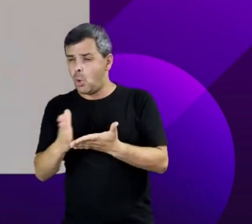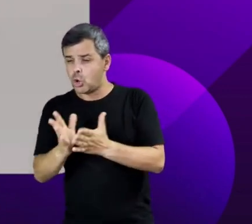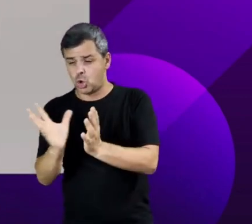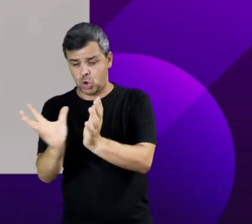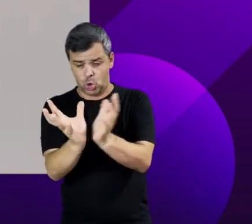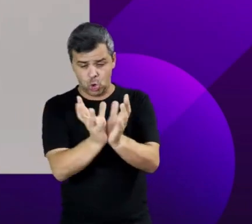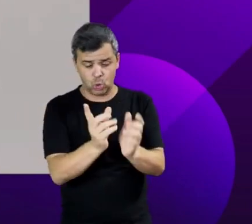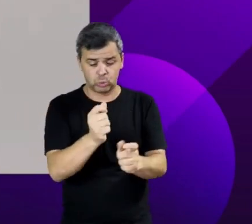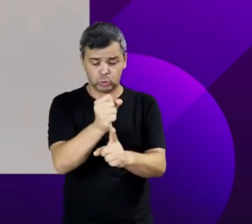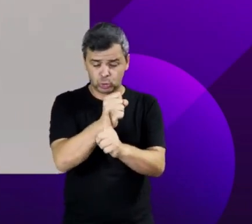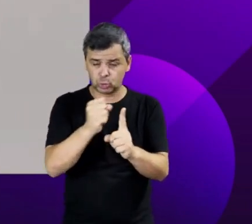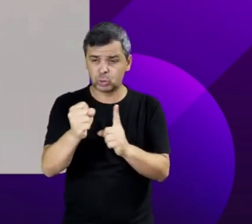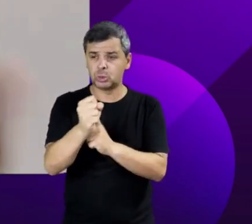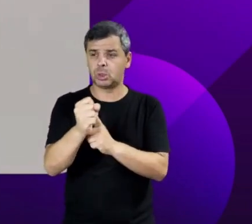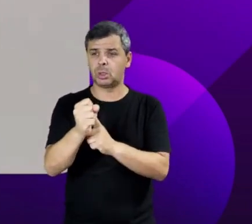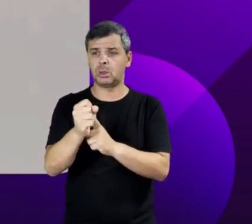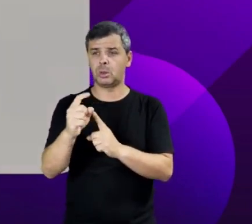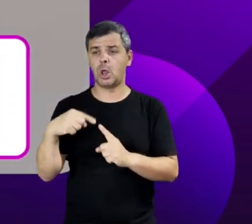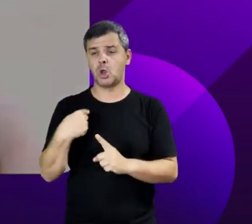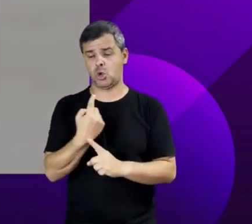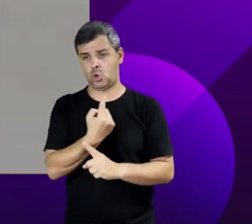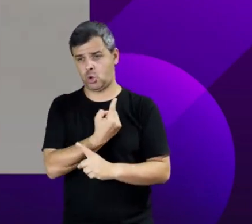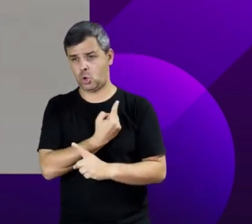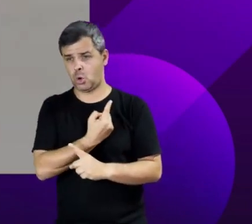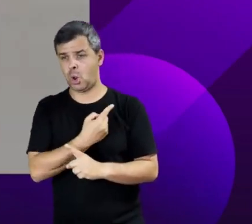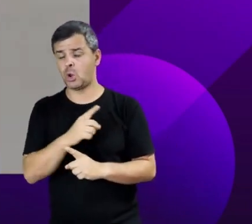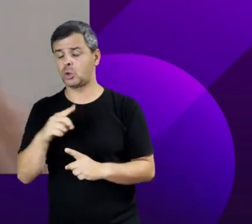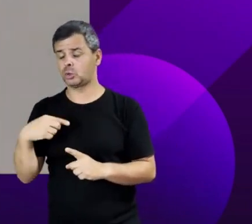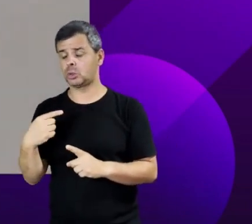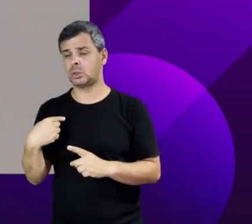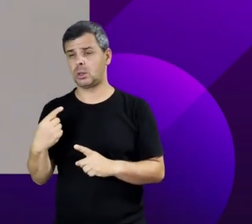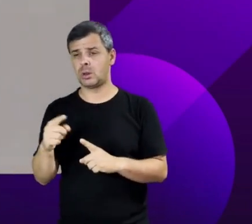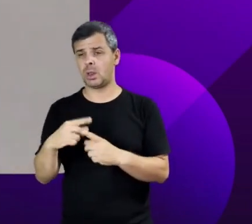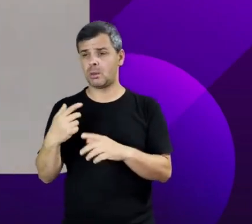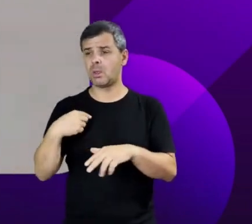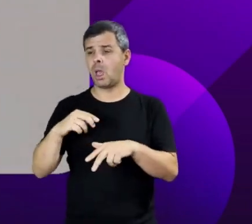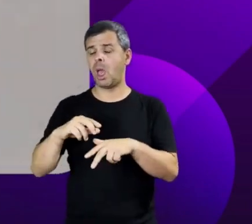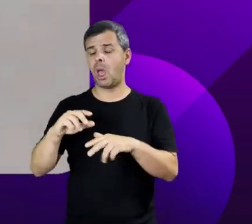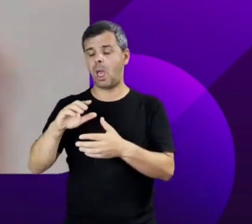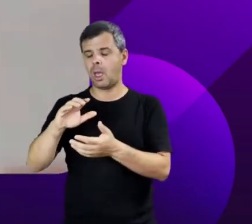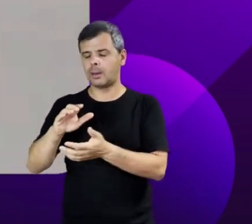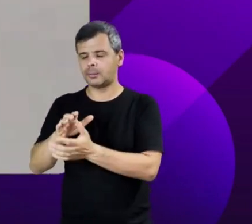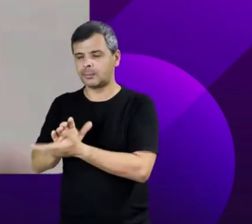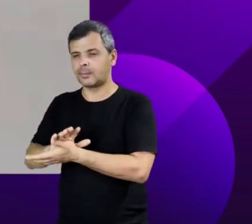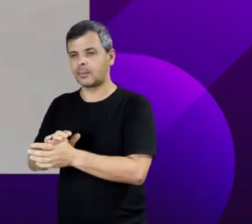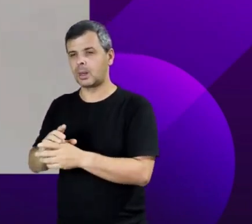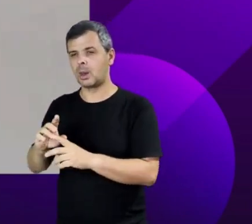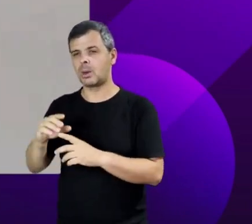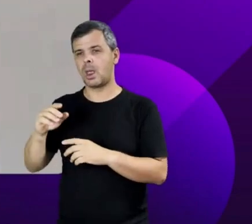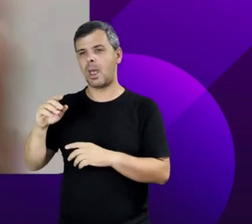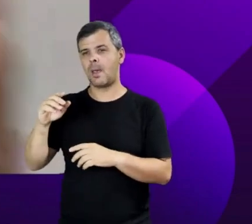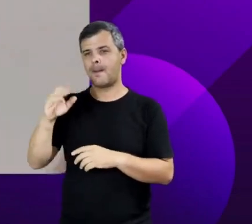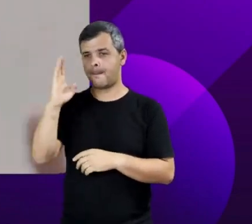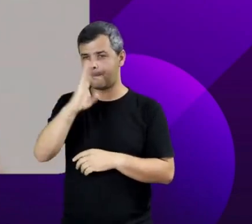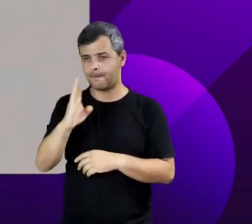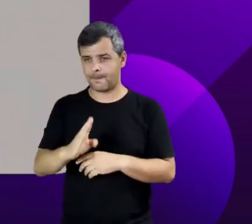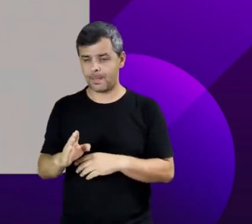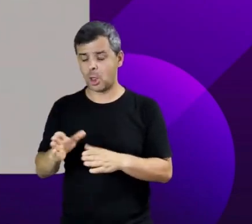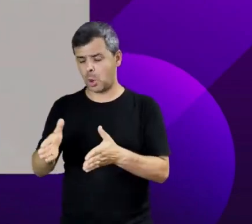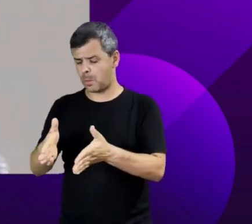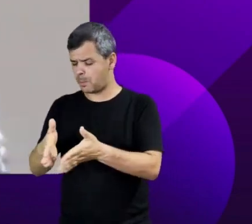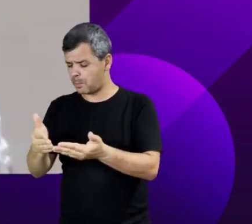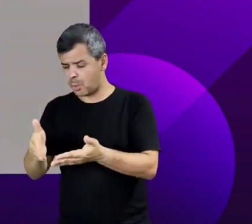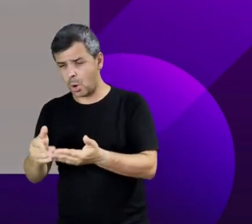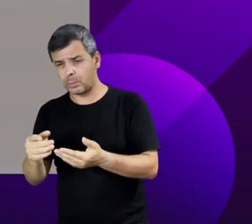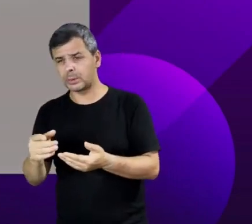grupos sociais, e aí no nosso caso, grupos sociais racializados, e no caso brasileiro, então,